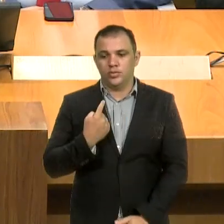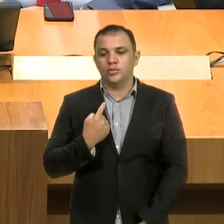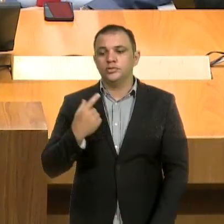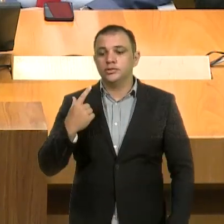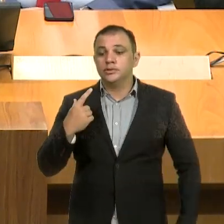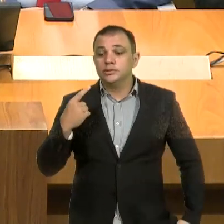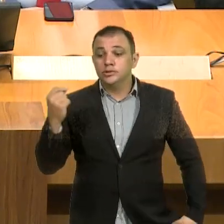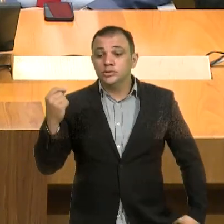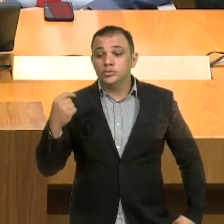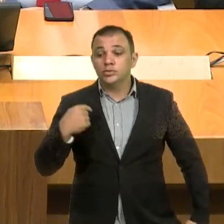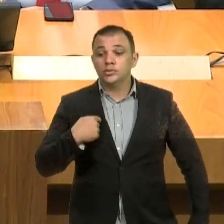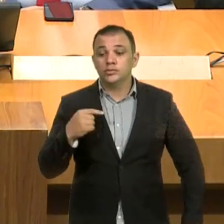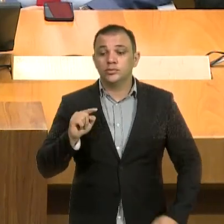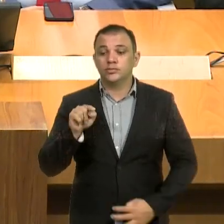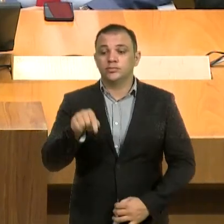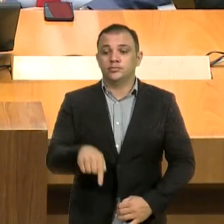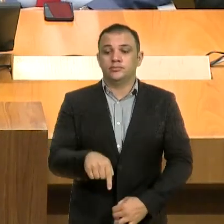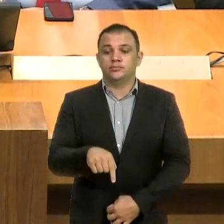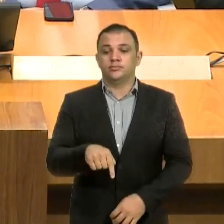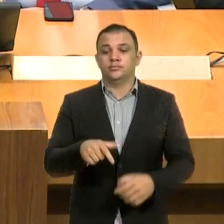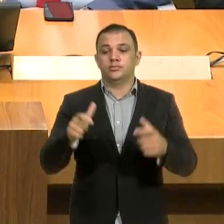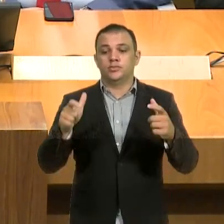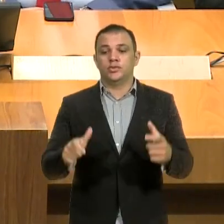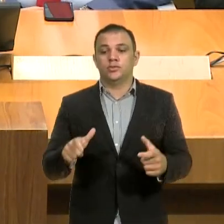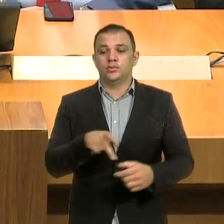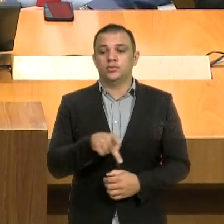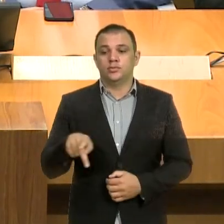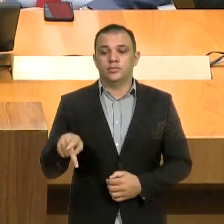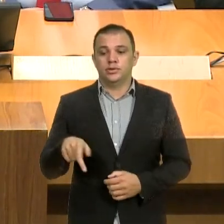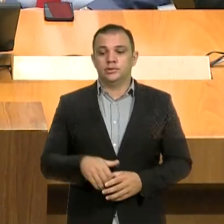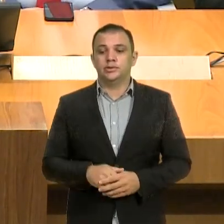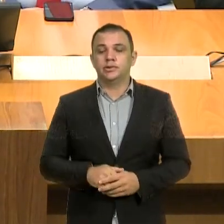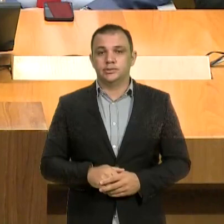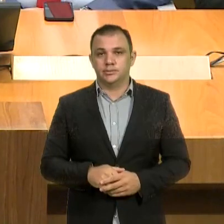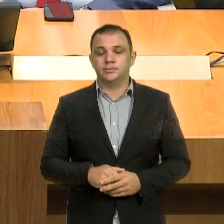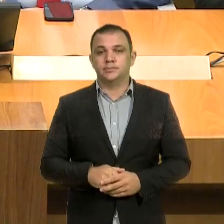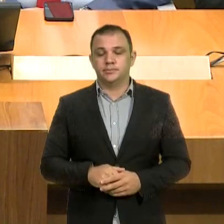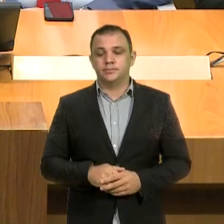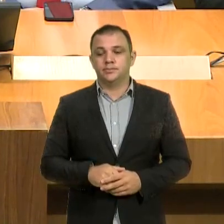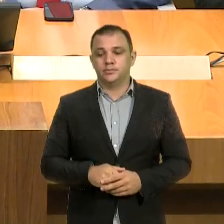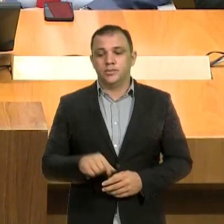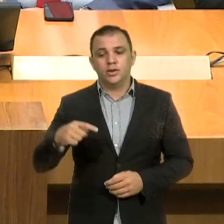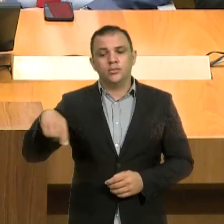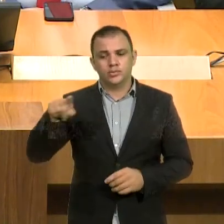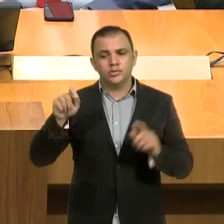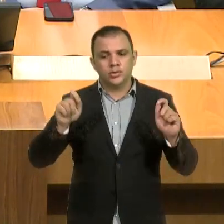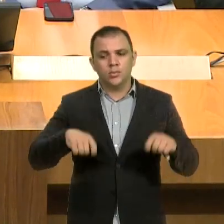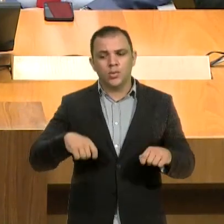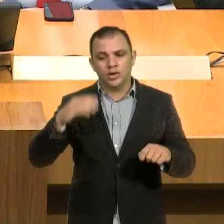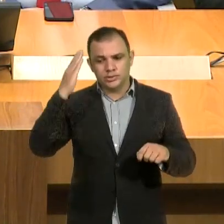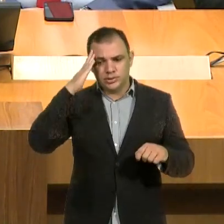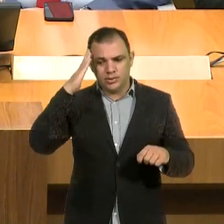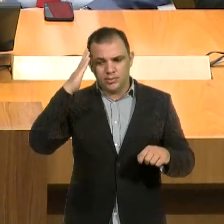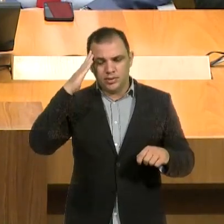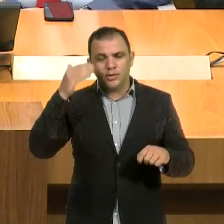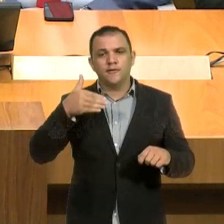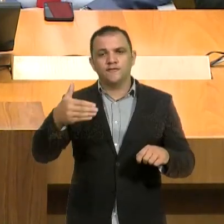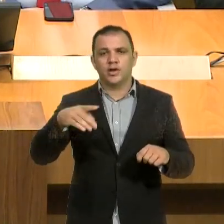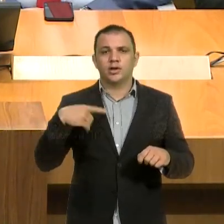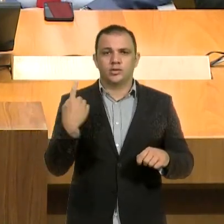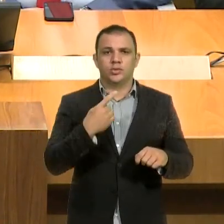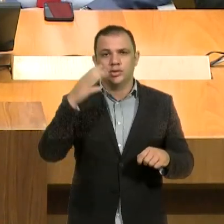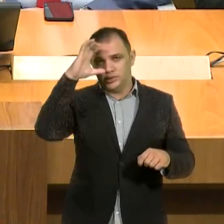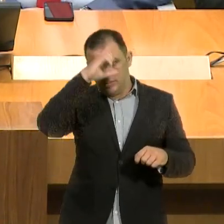conduziu a este local da presidência. Saibam que a gente vai saber honrar